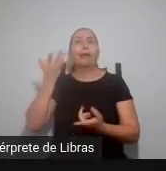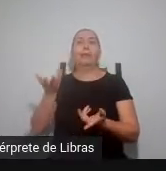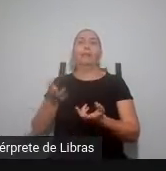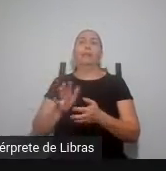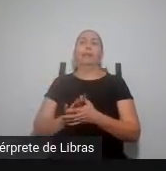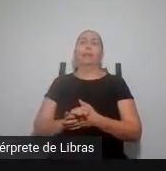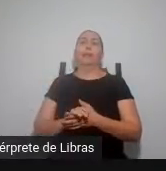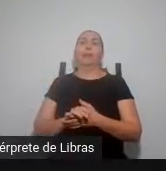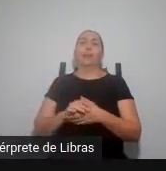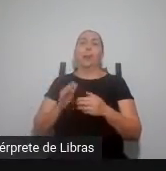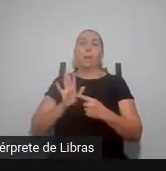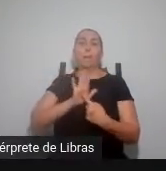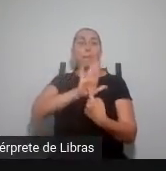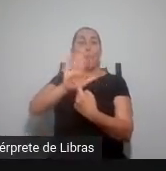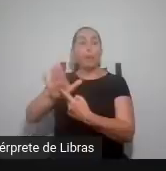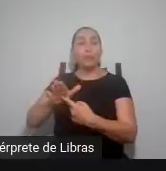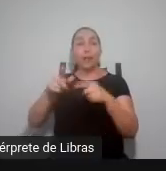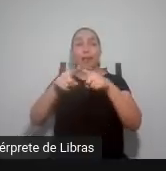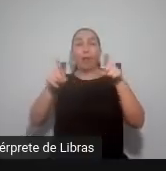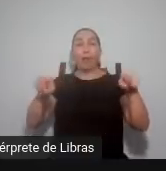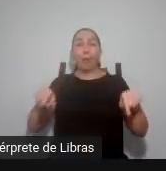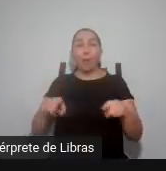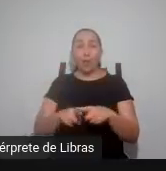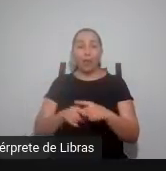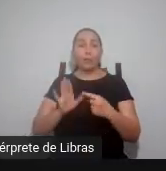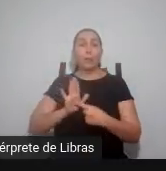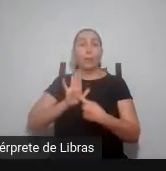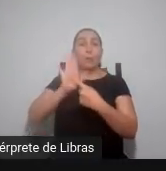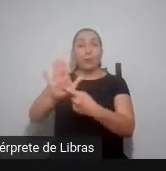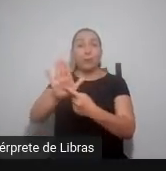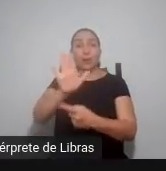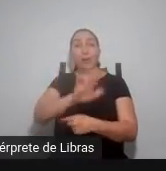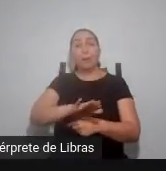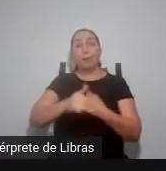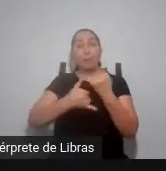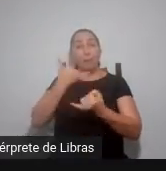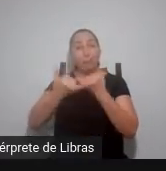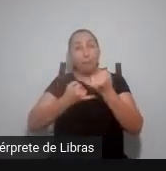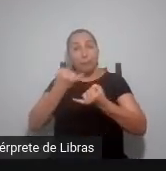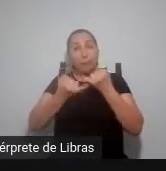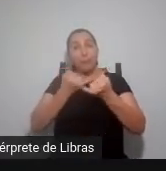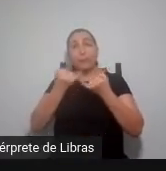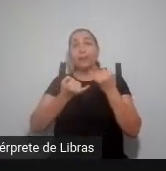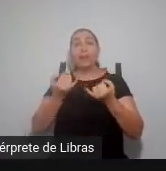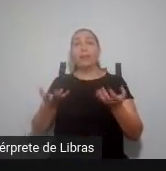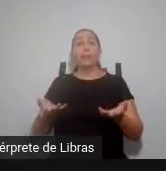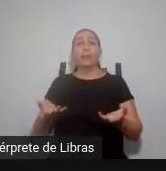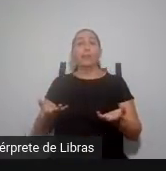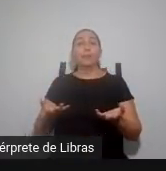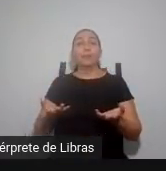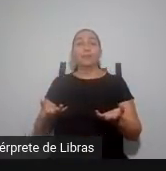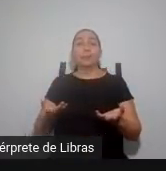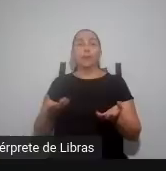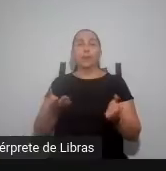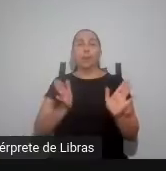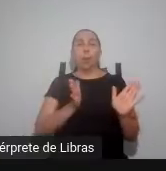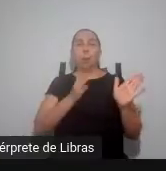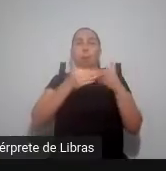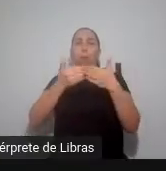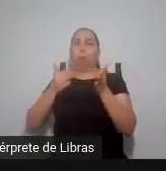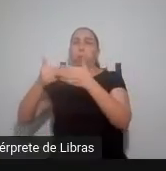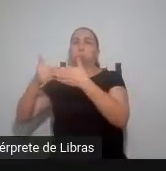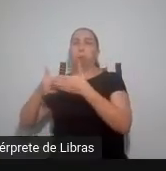o quarto, enfim, o brinquedo. E daí não dava para a gente fechar os olhos para